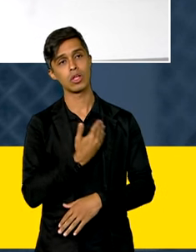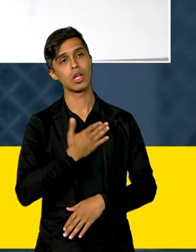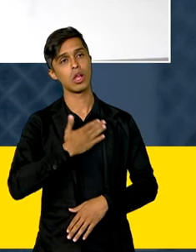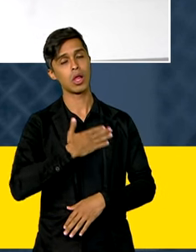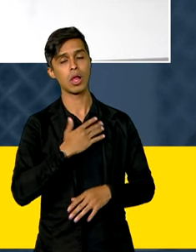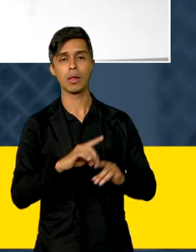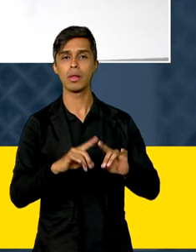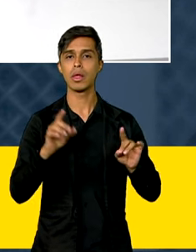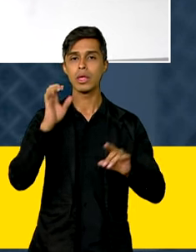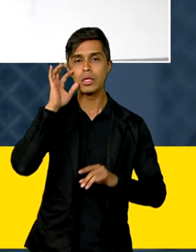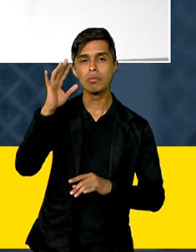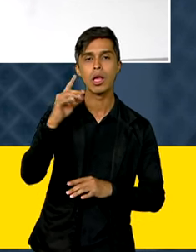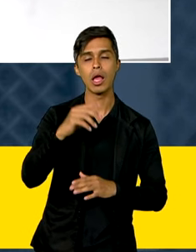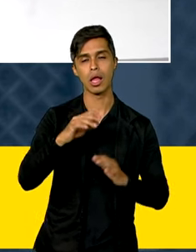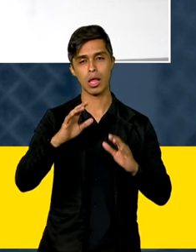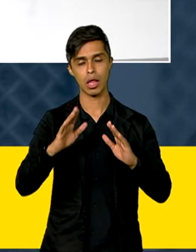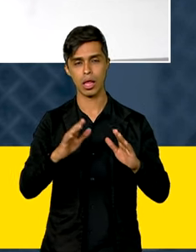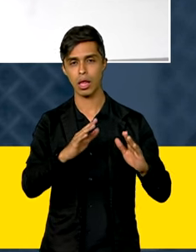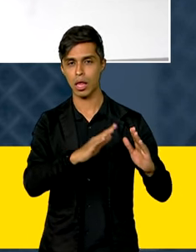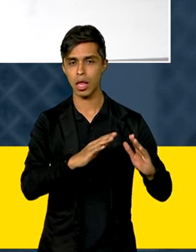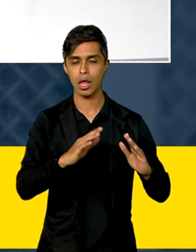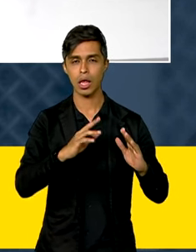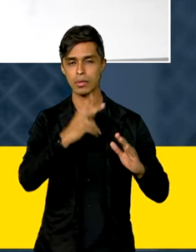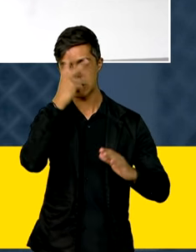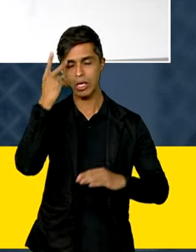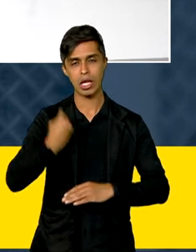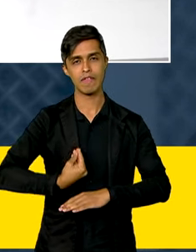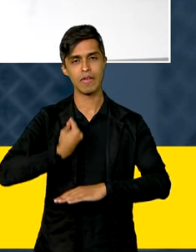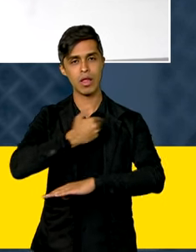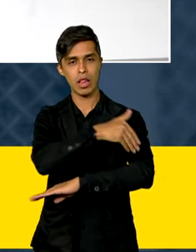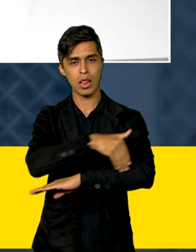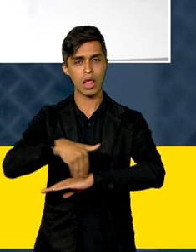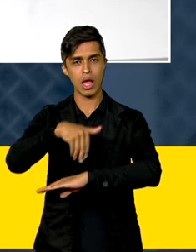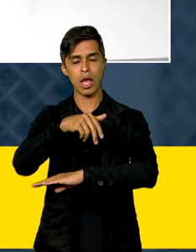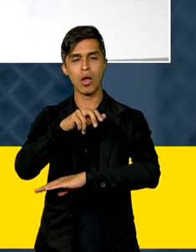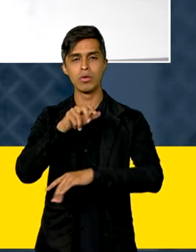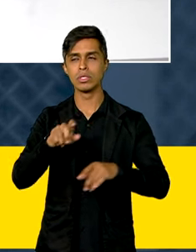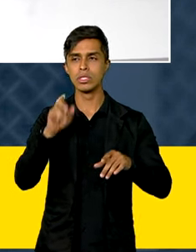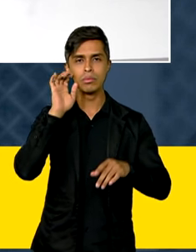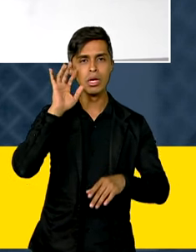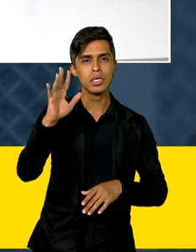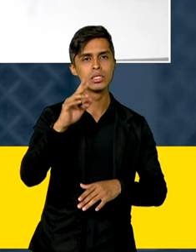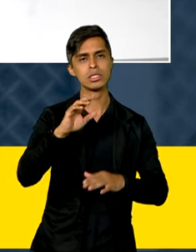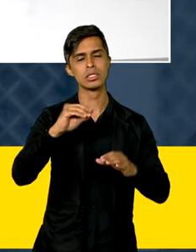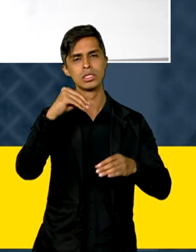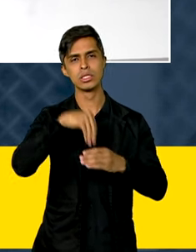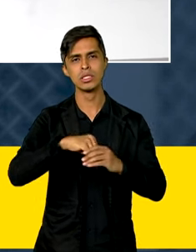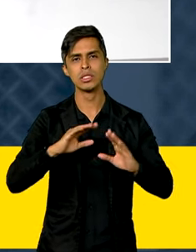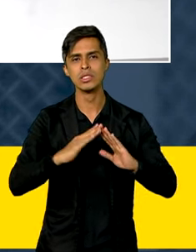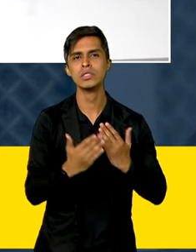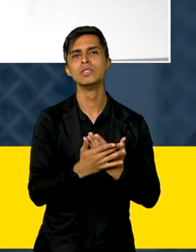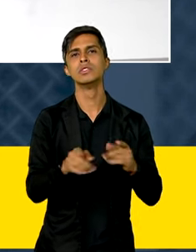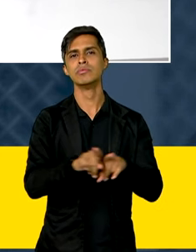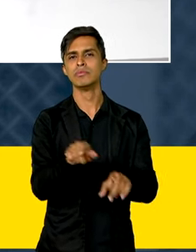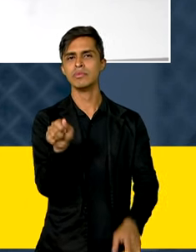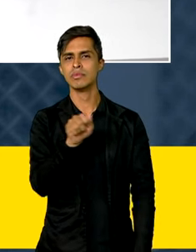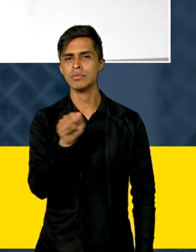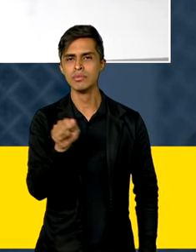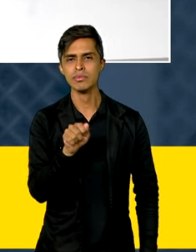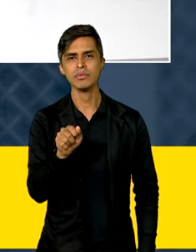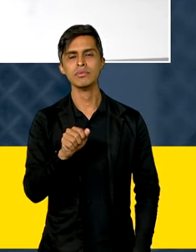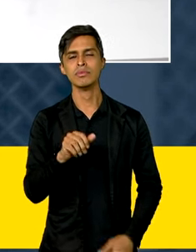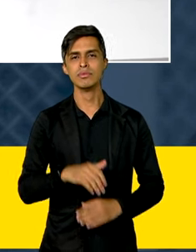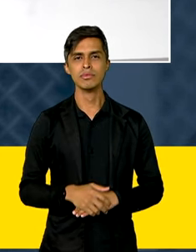nós. Imagine os moradores de rua, imagine as pessoas das escolas, imagine associações, pessoas que